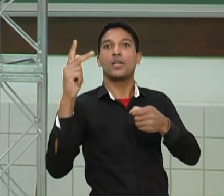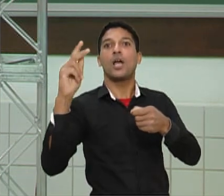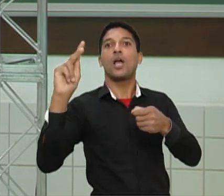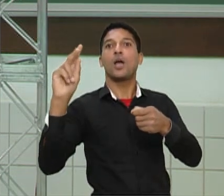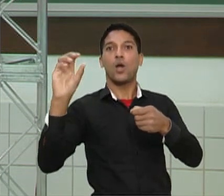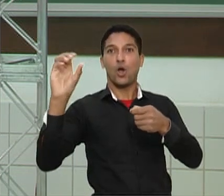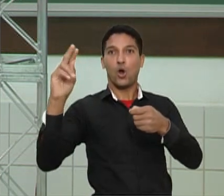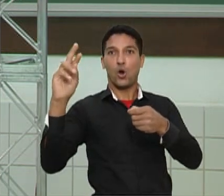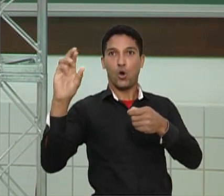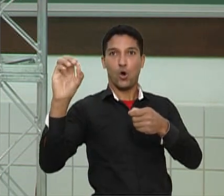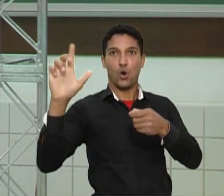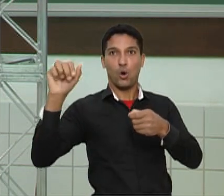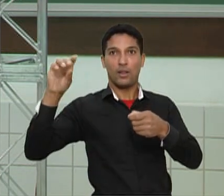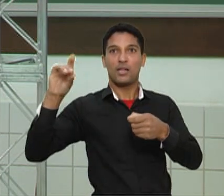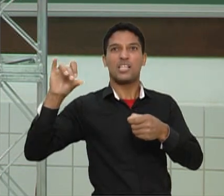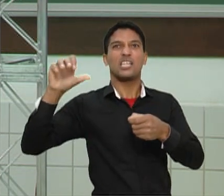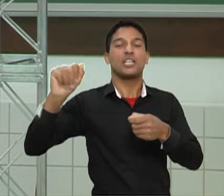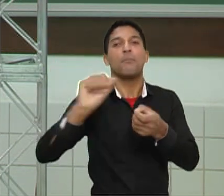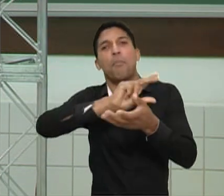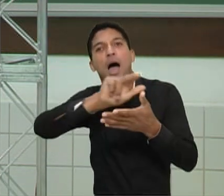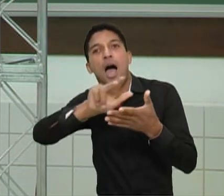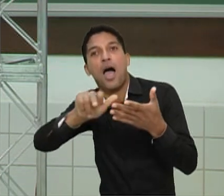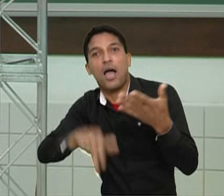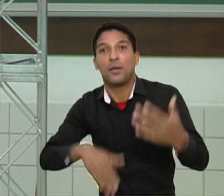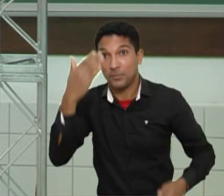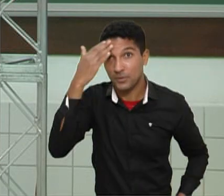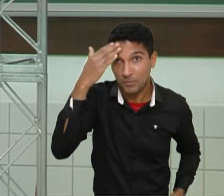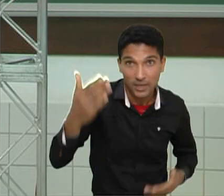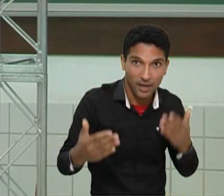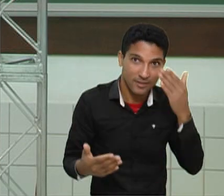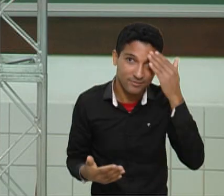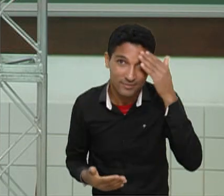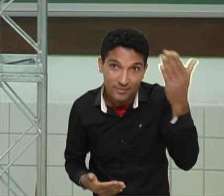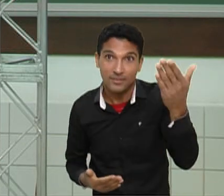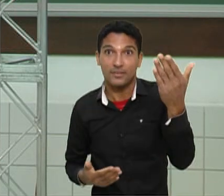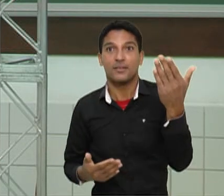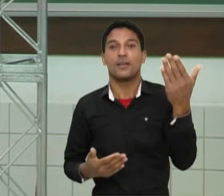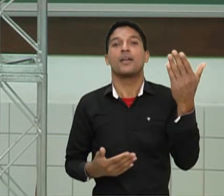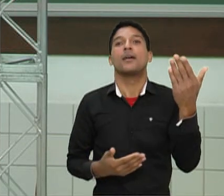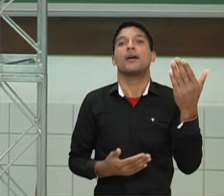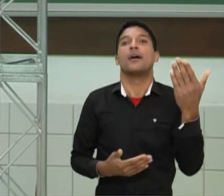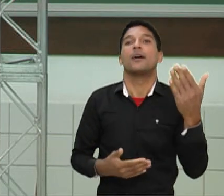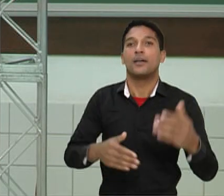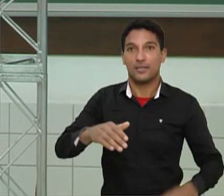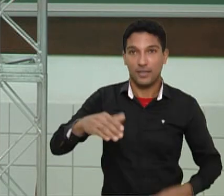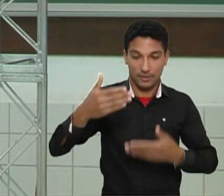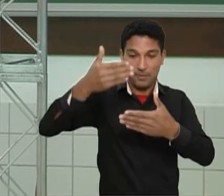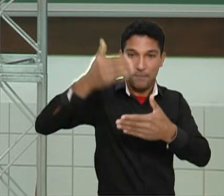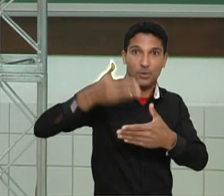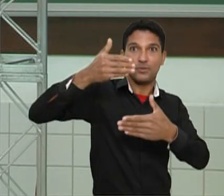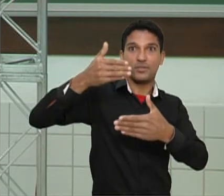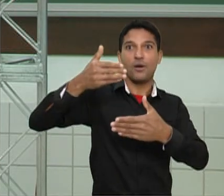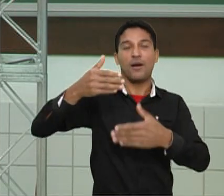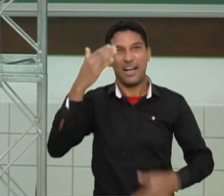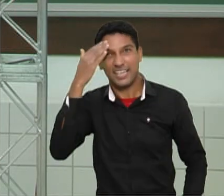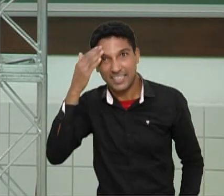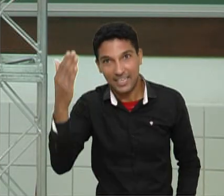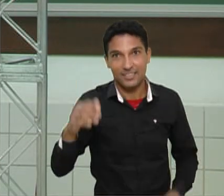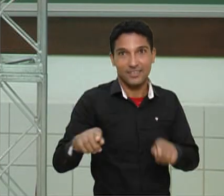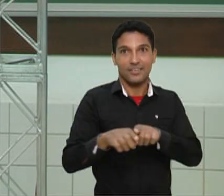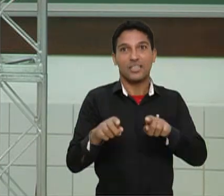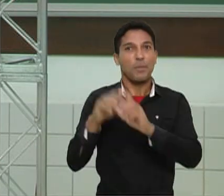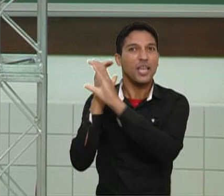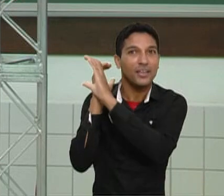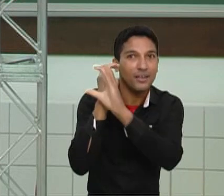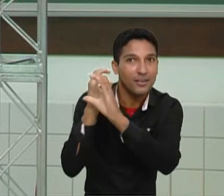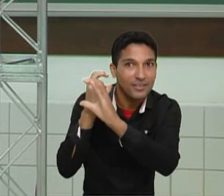Muito obrigado, vocês fazem muita diferença para mim, beleza? Agradeço demais essa produção, o maestro Johan nos botões, o Christian no suporte e no